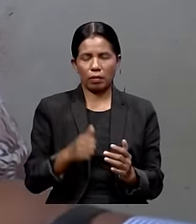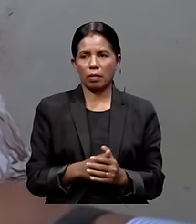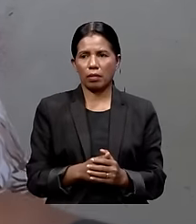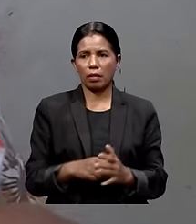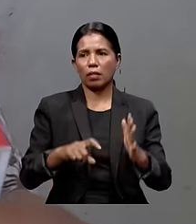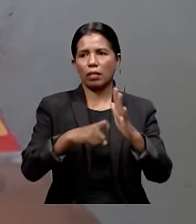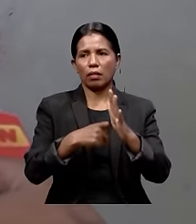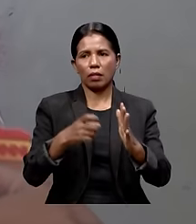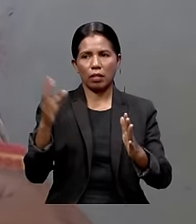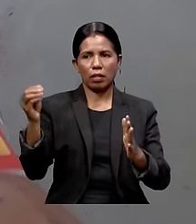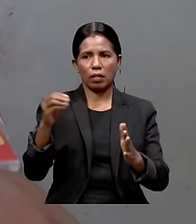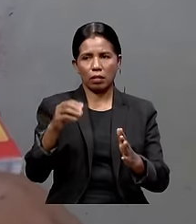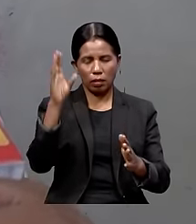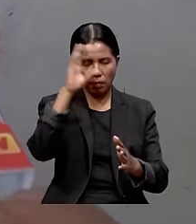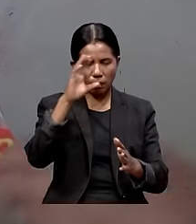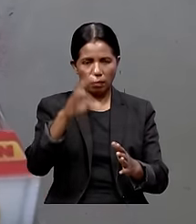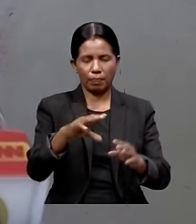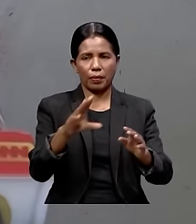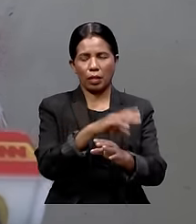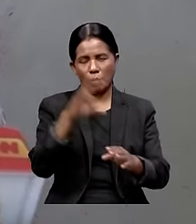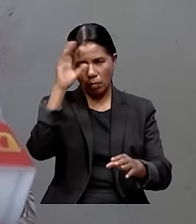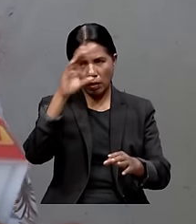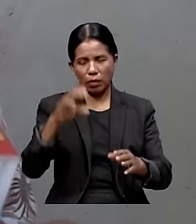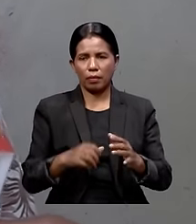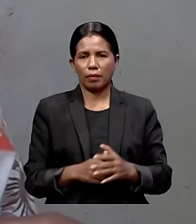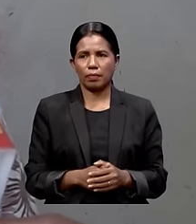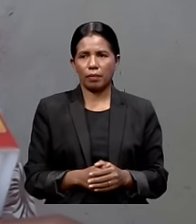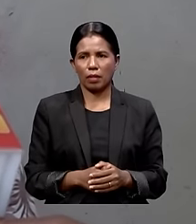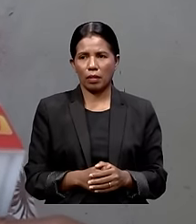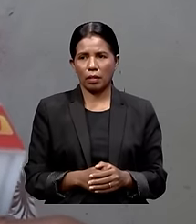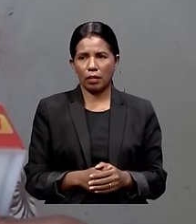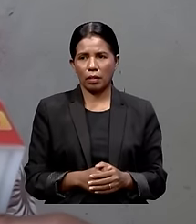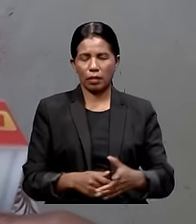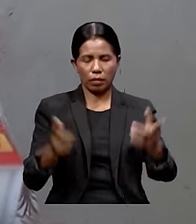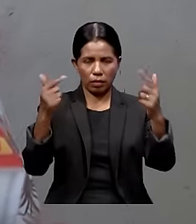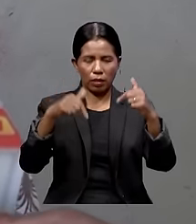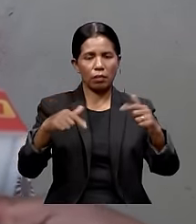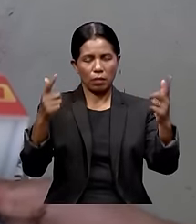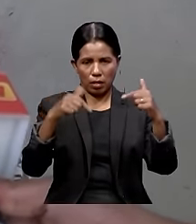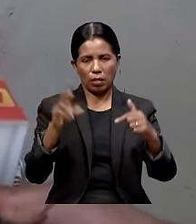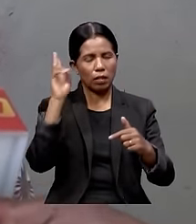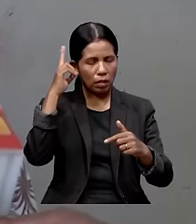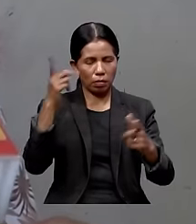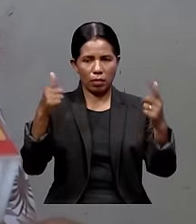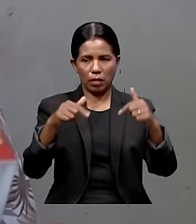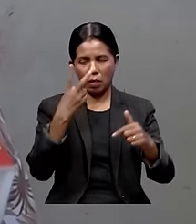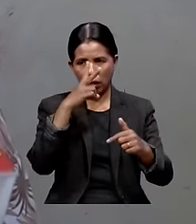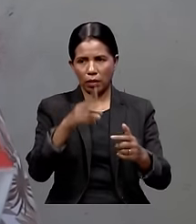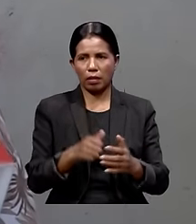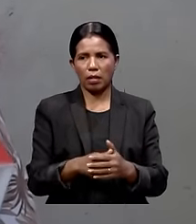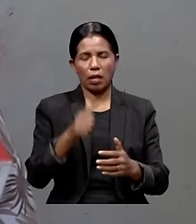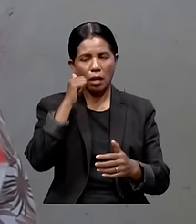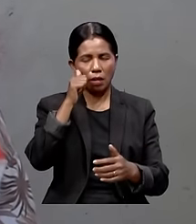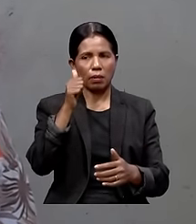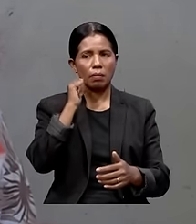sabi sen tau ni ni ba pasir rebenta hi ni ni to sai te mai hauden tiu sai to na mai ba ne de se no hau aban beru mai